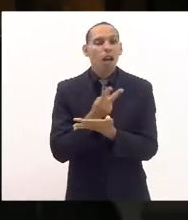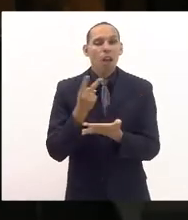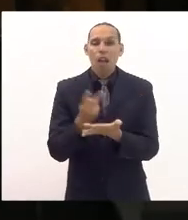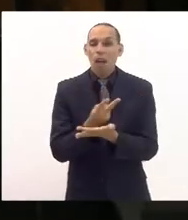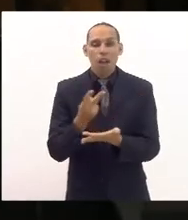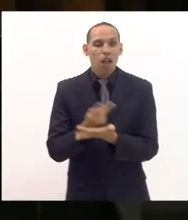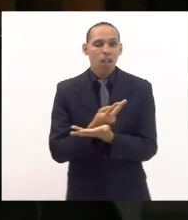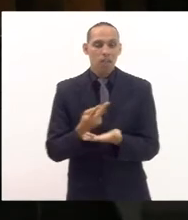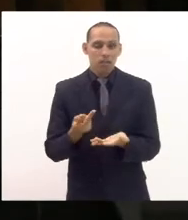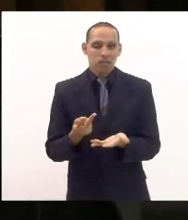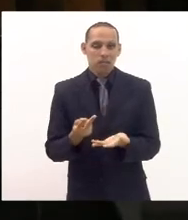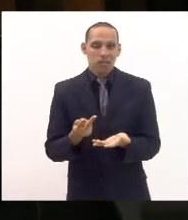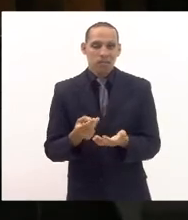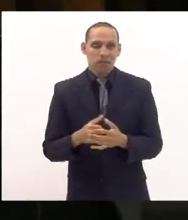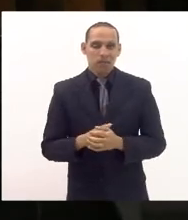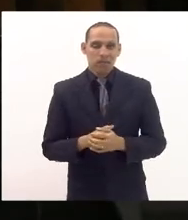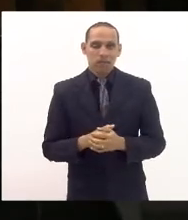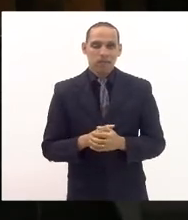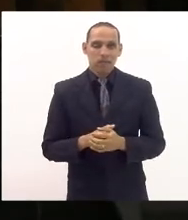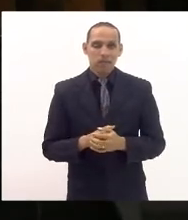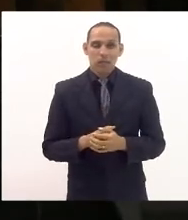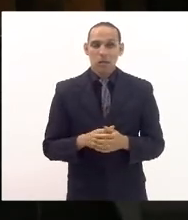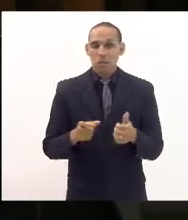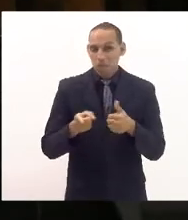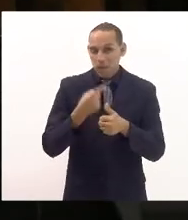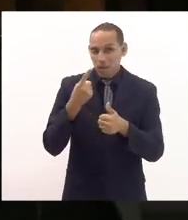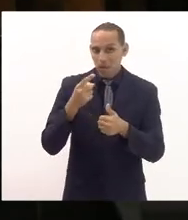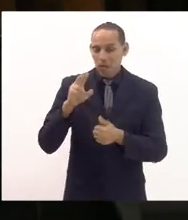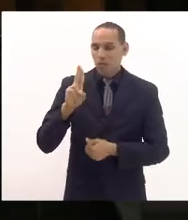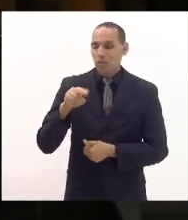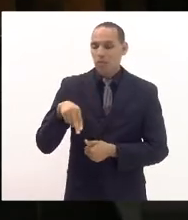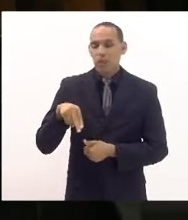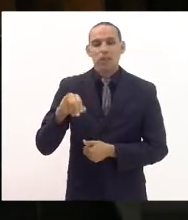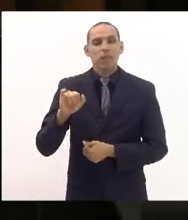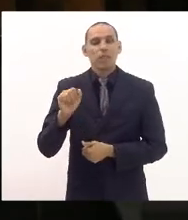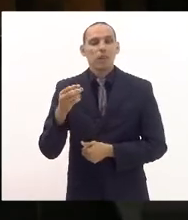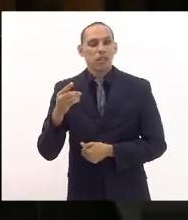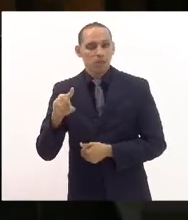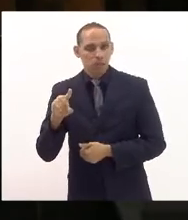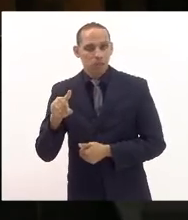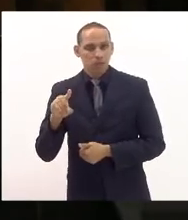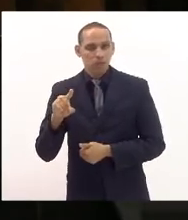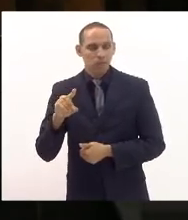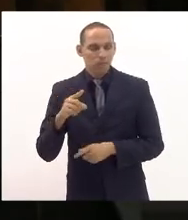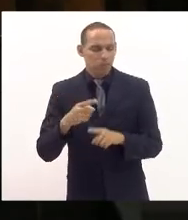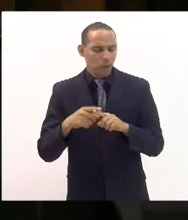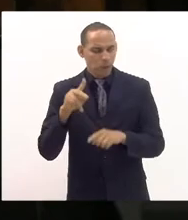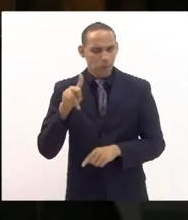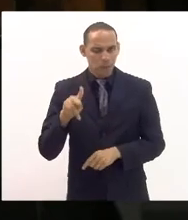é comecemos pela união que a senhora presidente